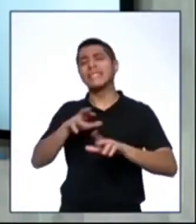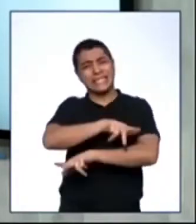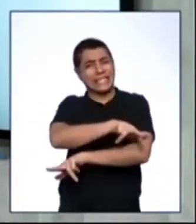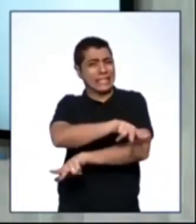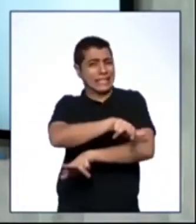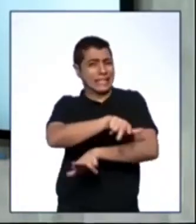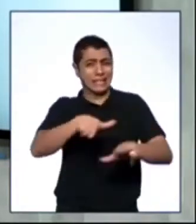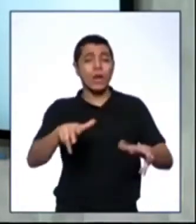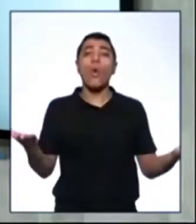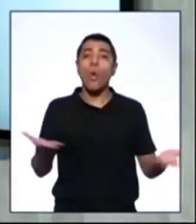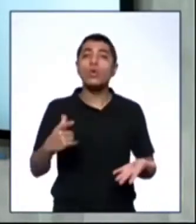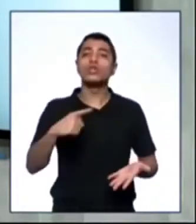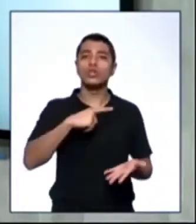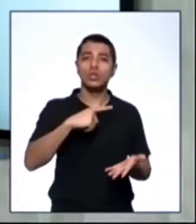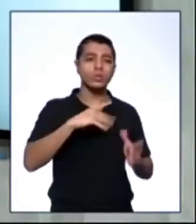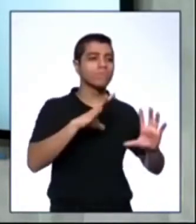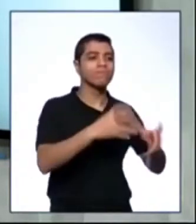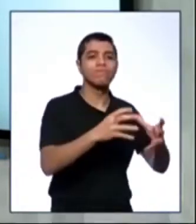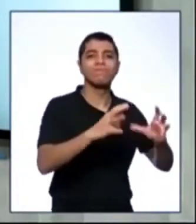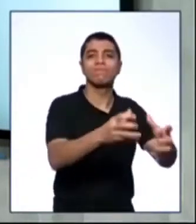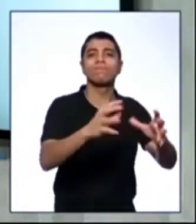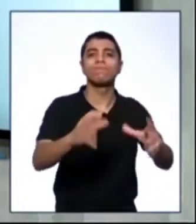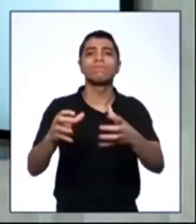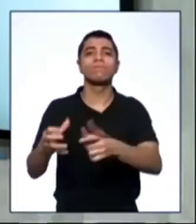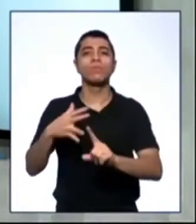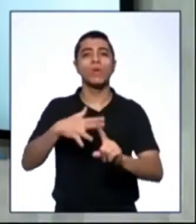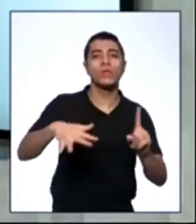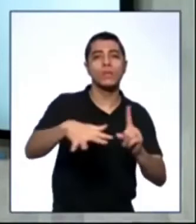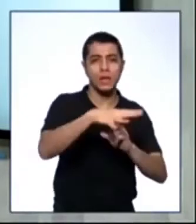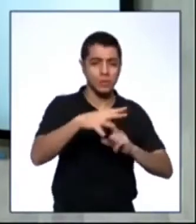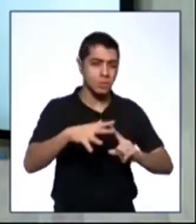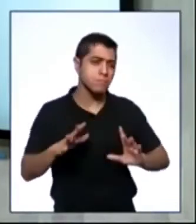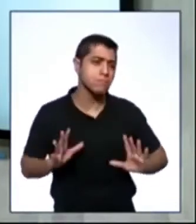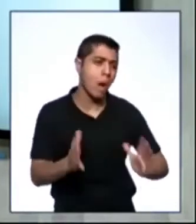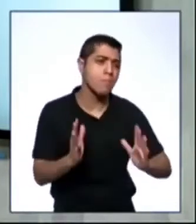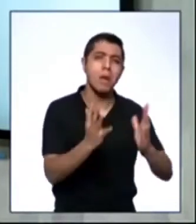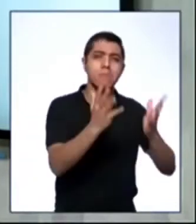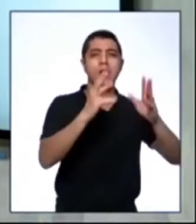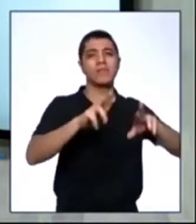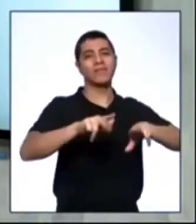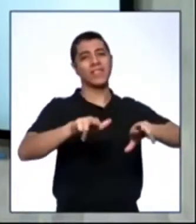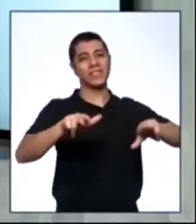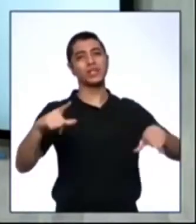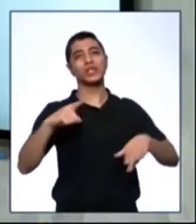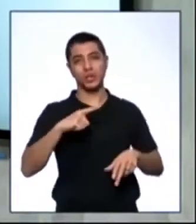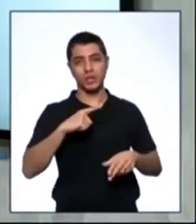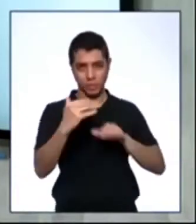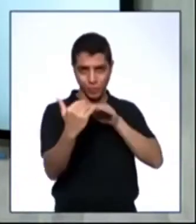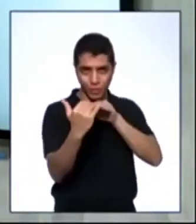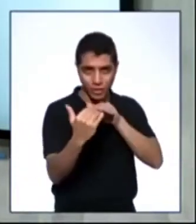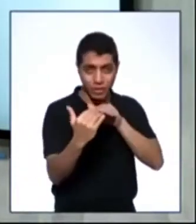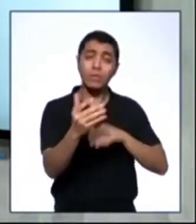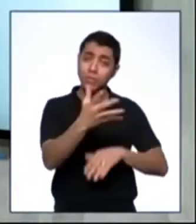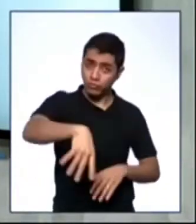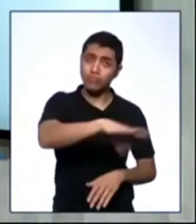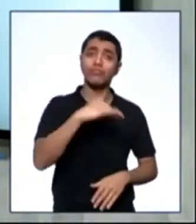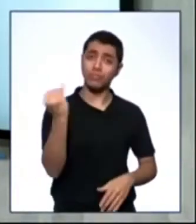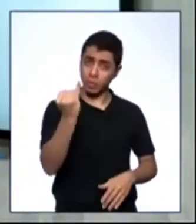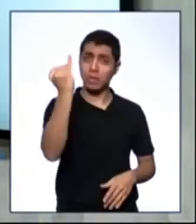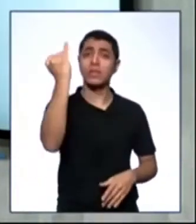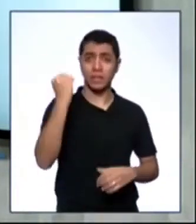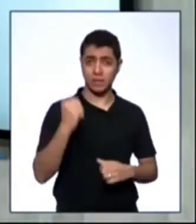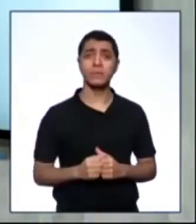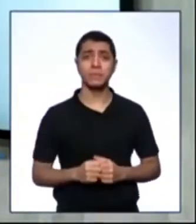uma série de movimentos sociais. Concorda comigo? E esses movimentos sociais são extremamente importantes. Nossa, são extremamente